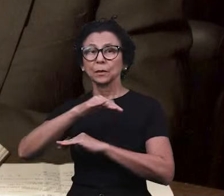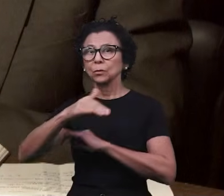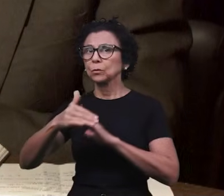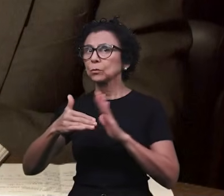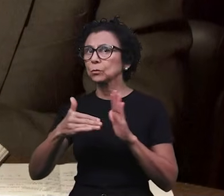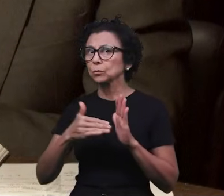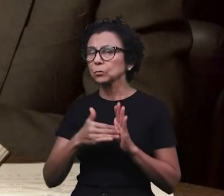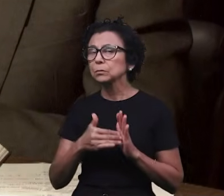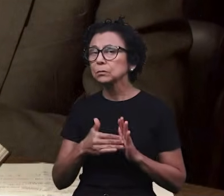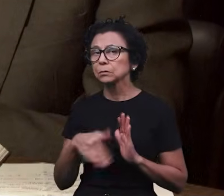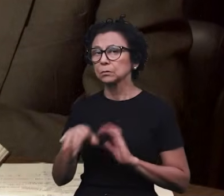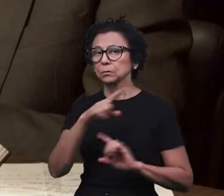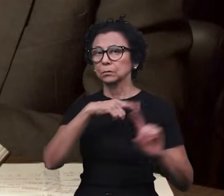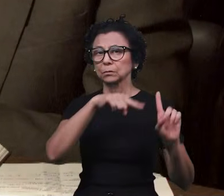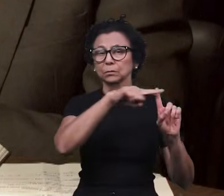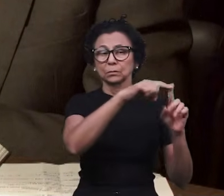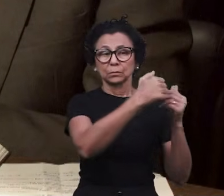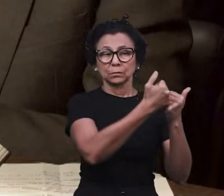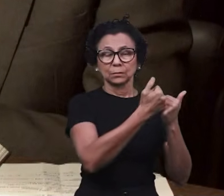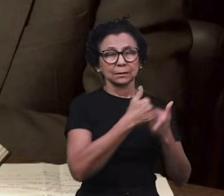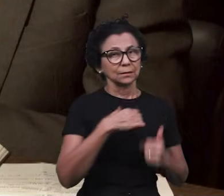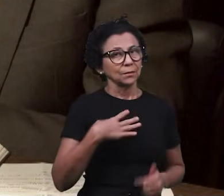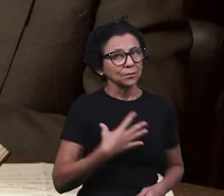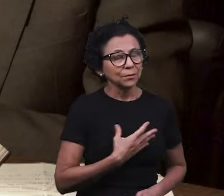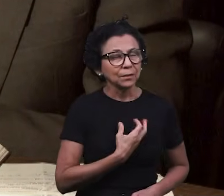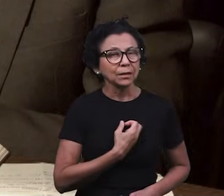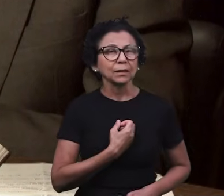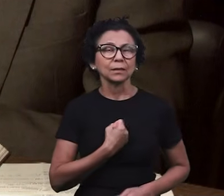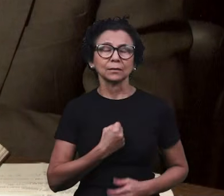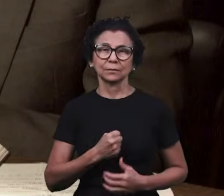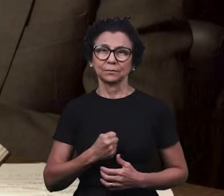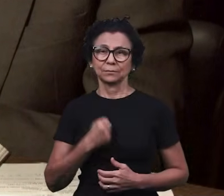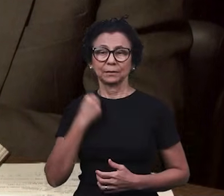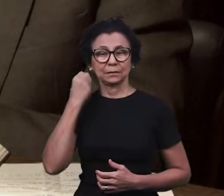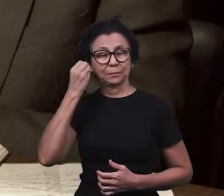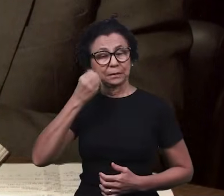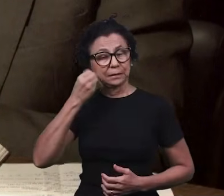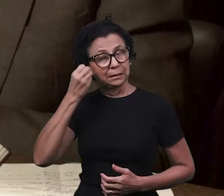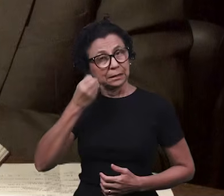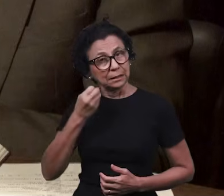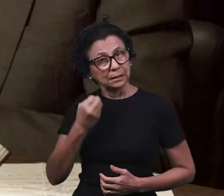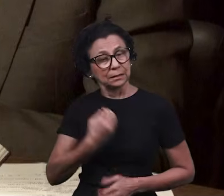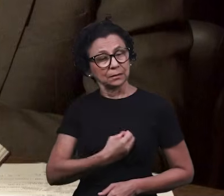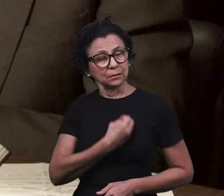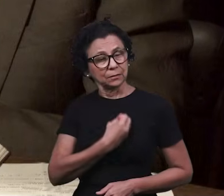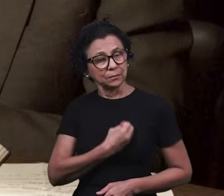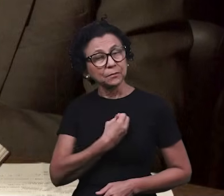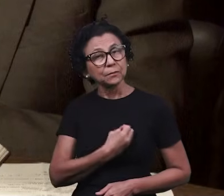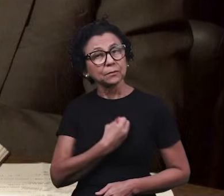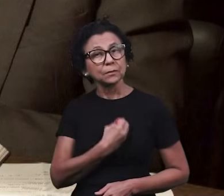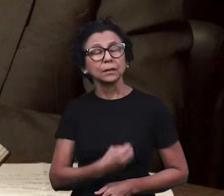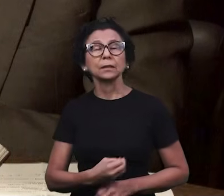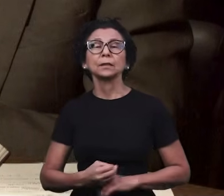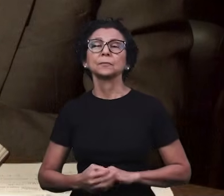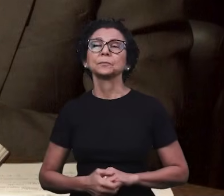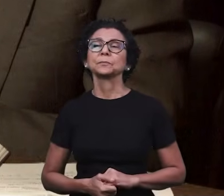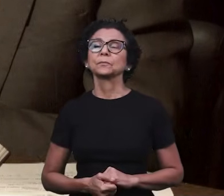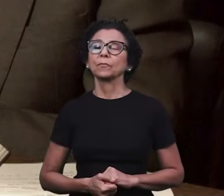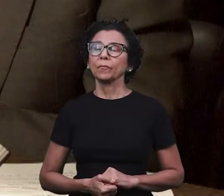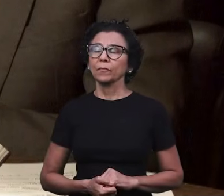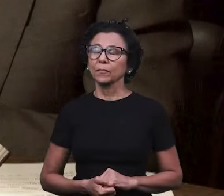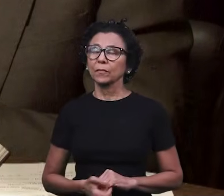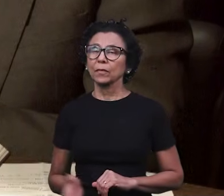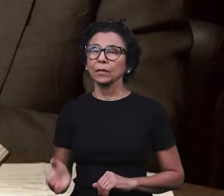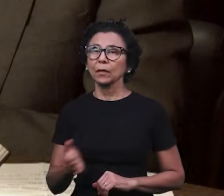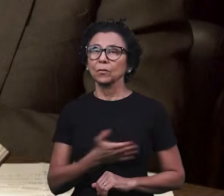vestes de salvação. É a experiência, né? É aquilo que nós estamos vivendo. É aquilo que está lá em Laodiceia, que nós estamos